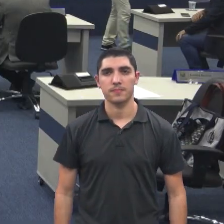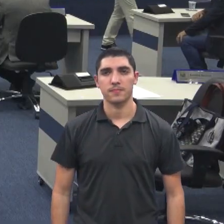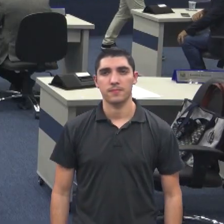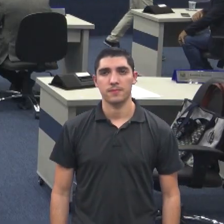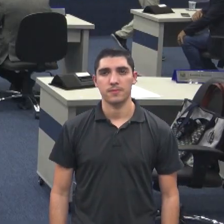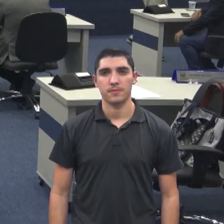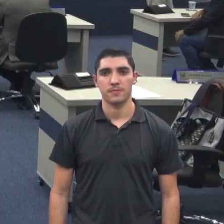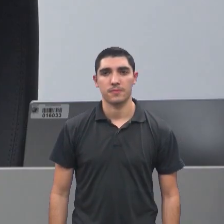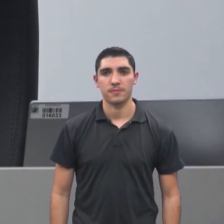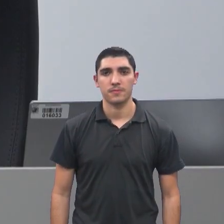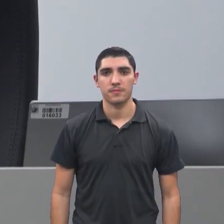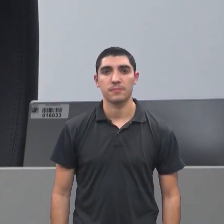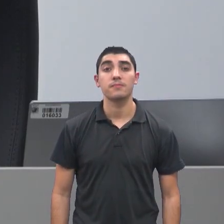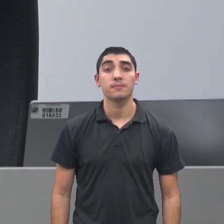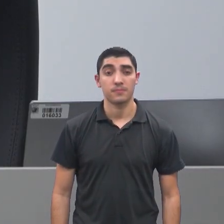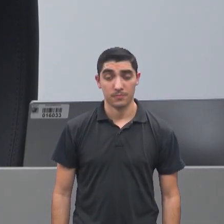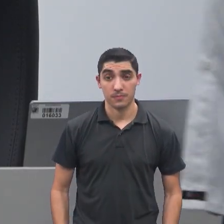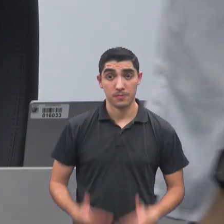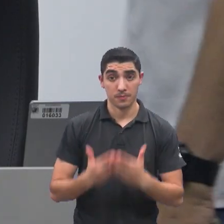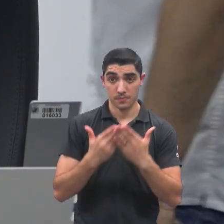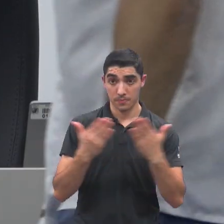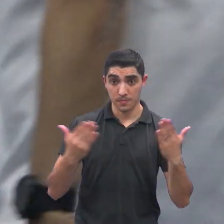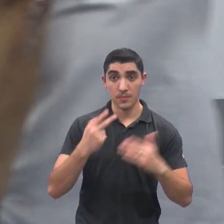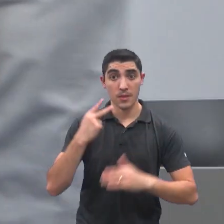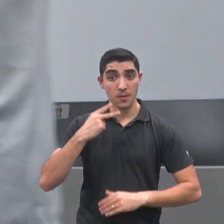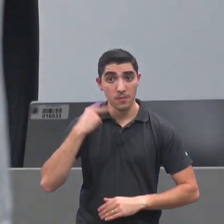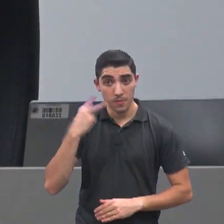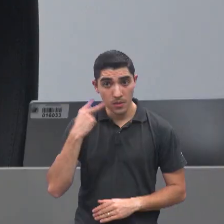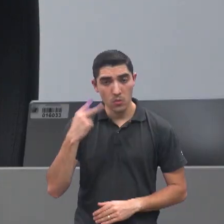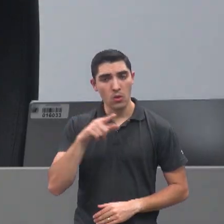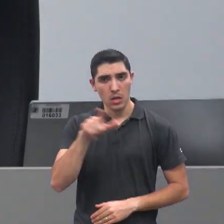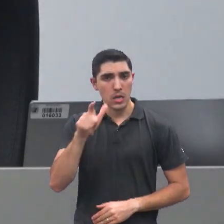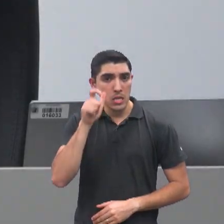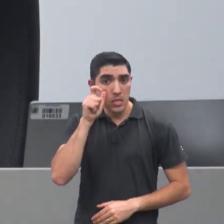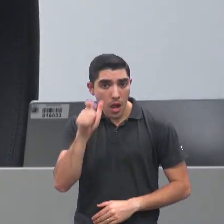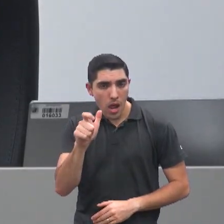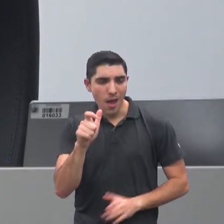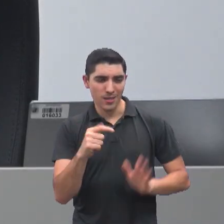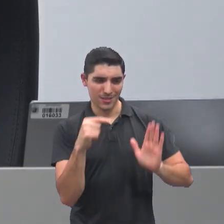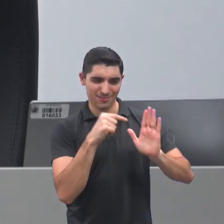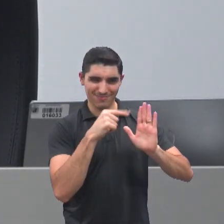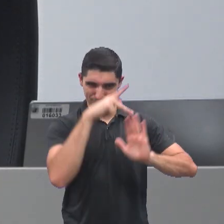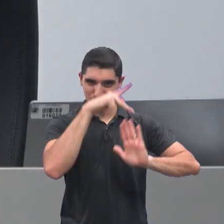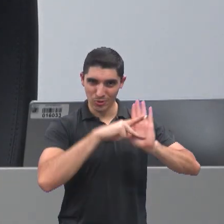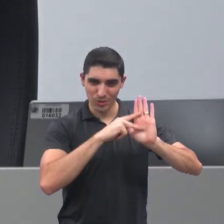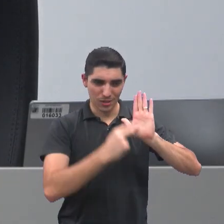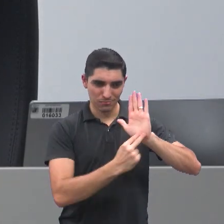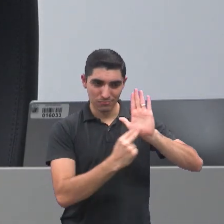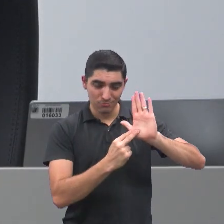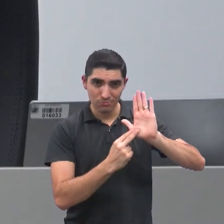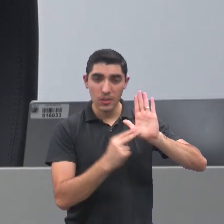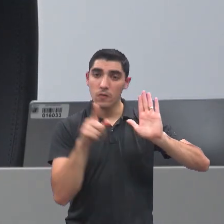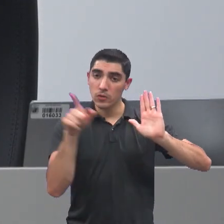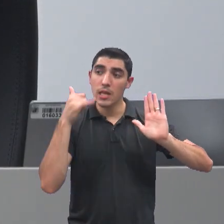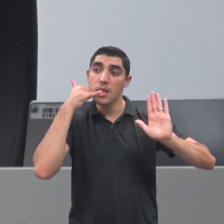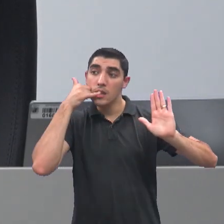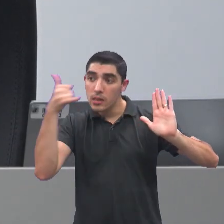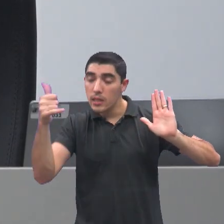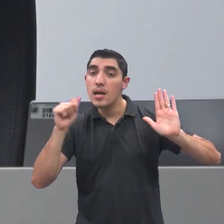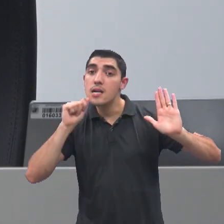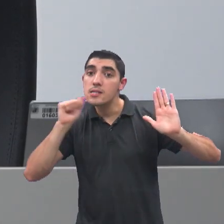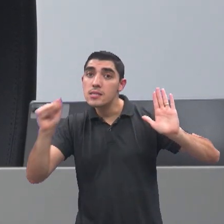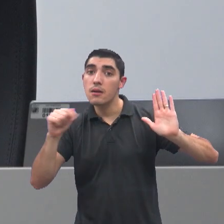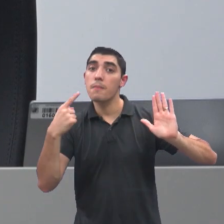Então, os vereadores interessados em ser o coautor do projeto, né, do Mr. Mu, ligue para a sua assessoria para